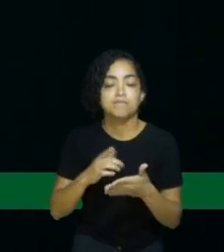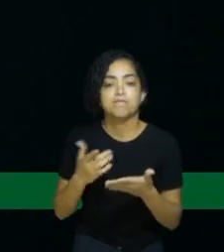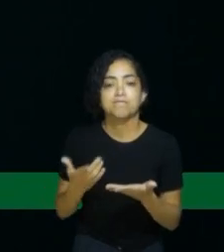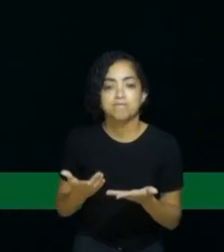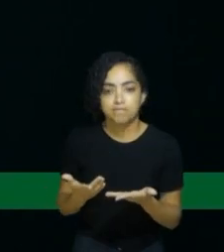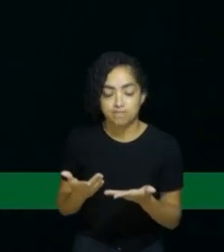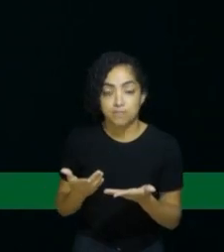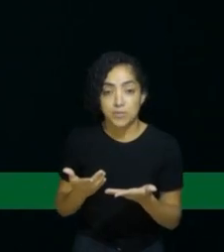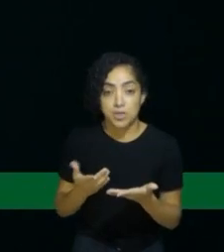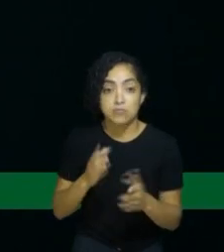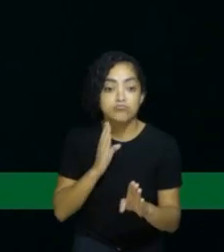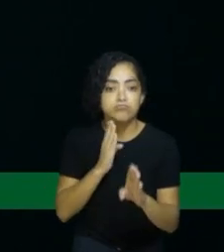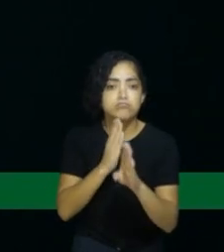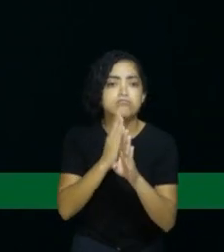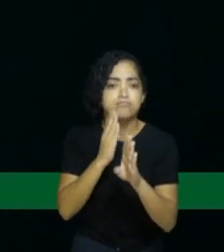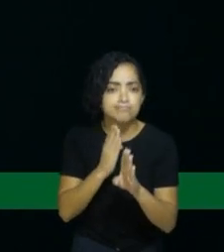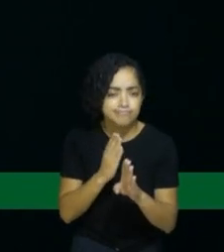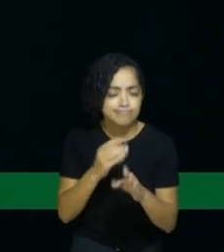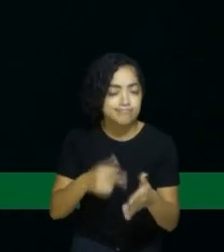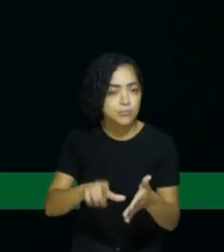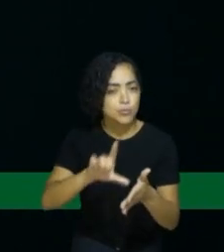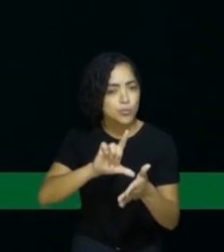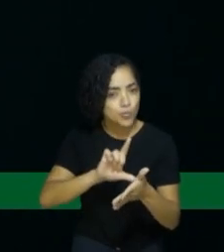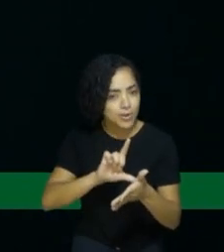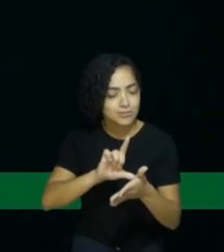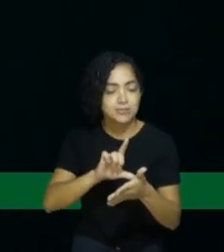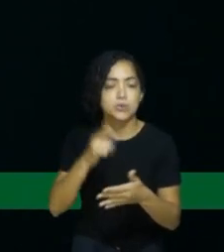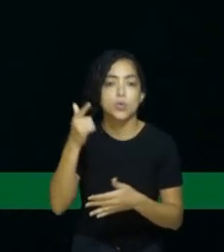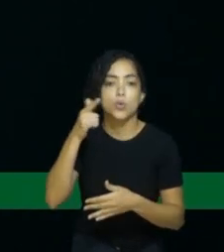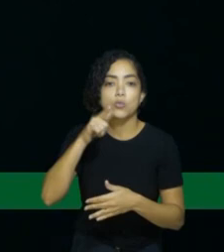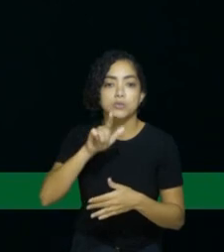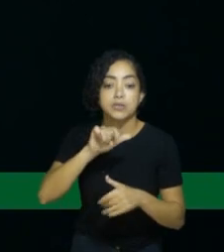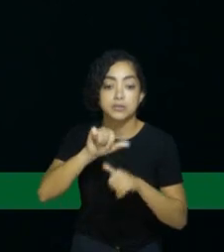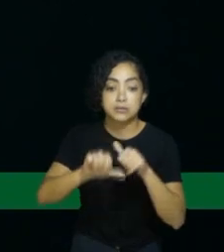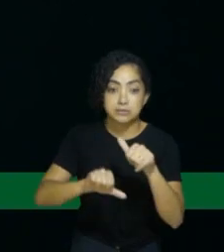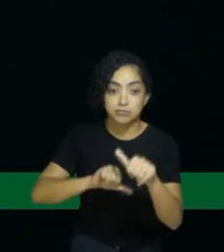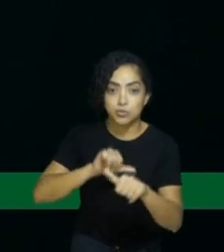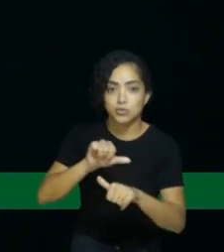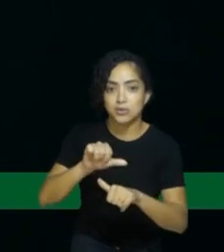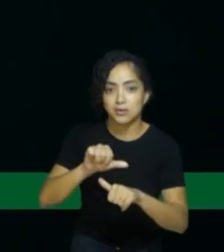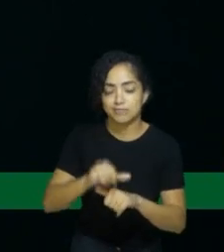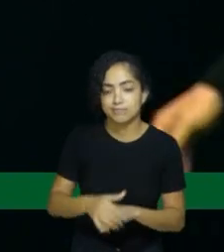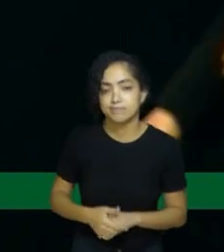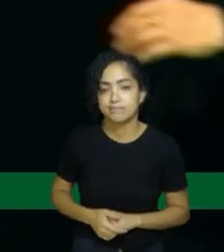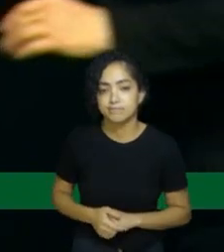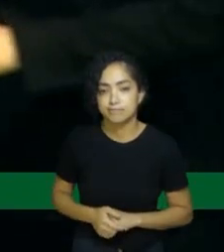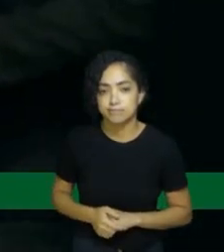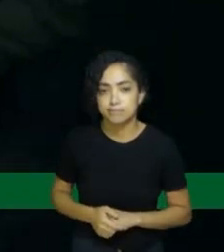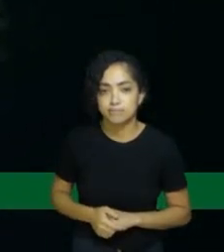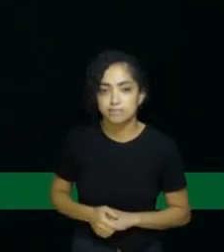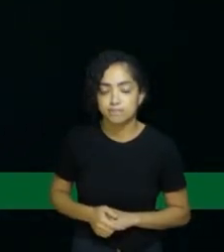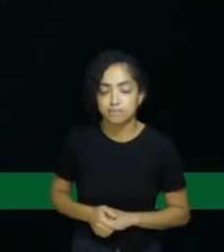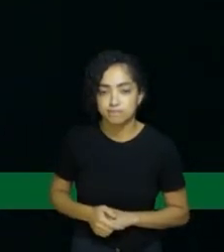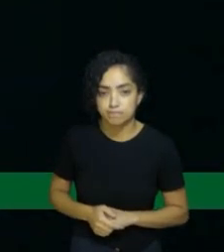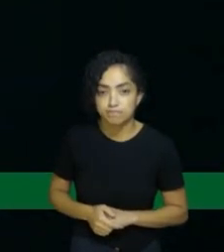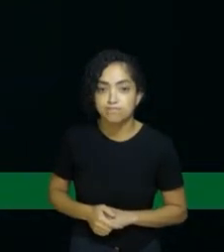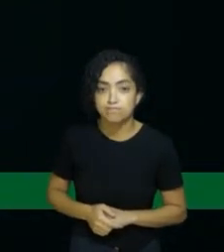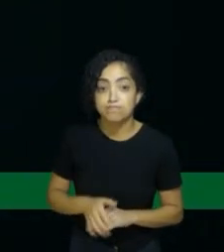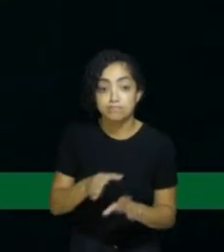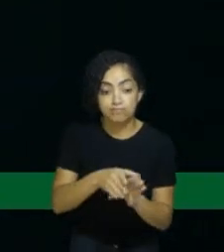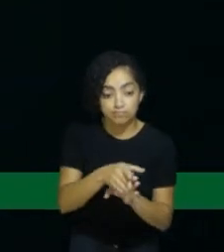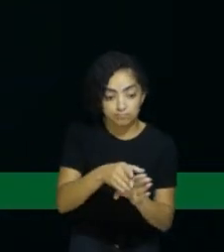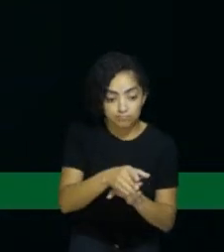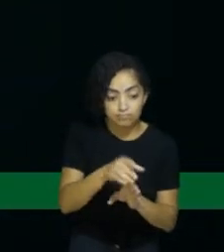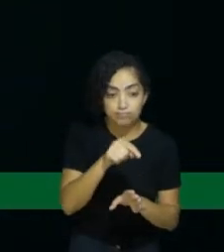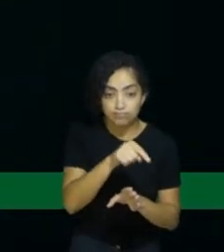diagnosticarmos precocemente a gente consegue modificar o curso da doença orientar os médicos da